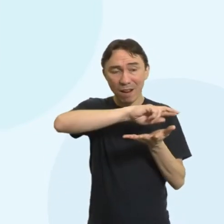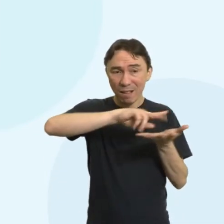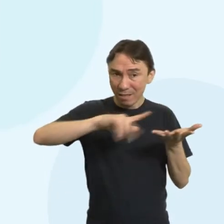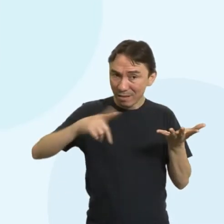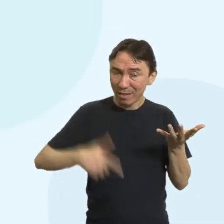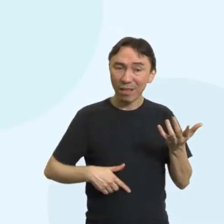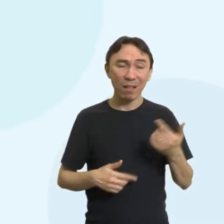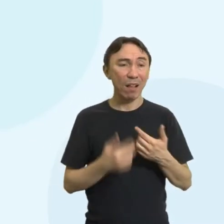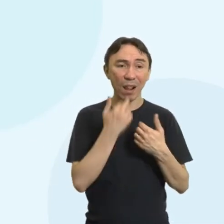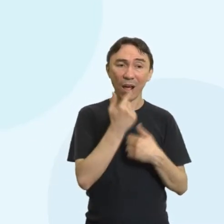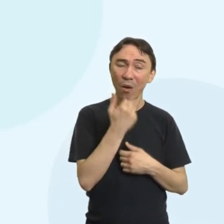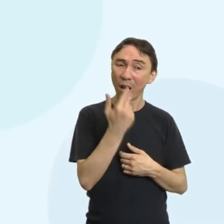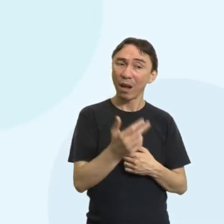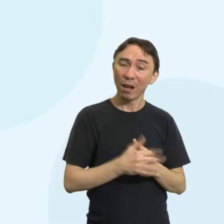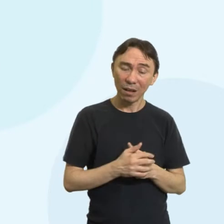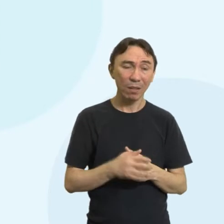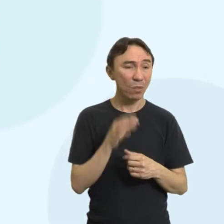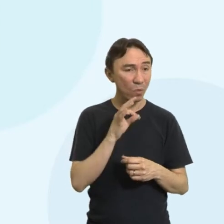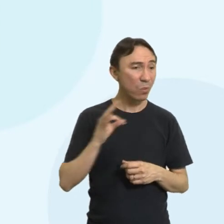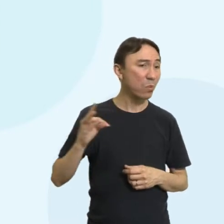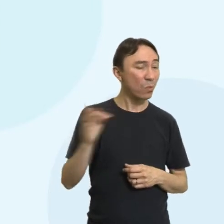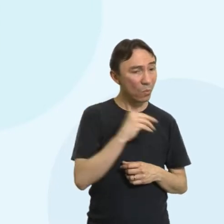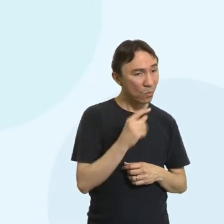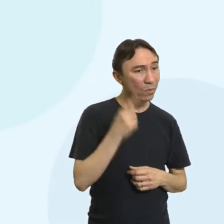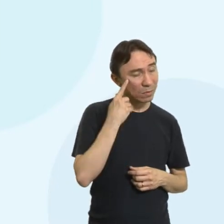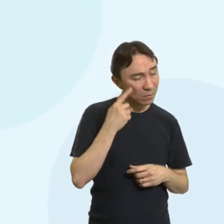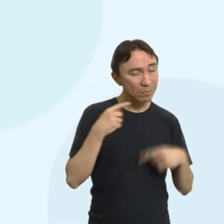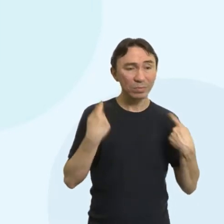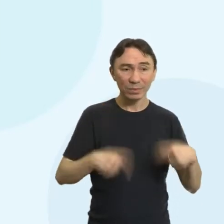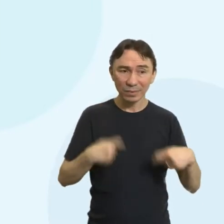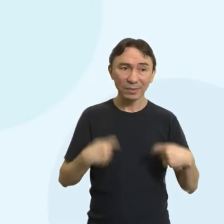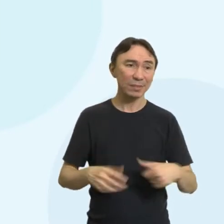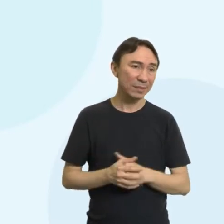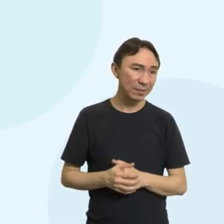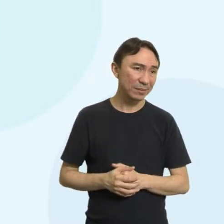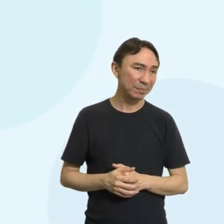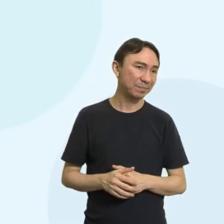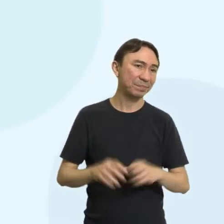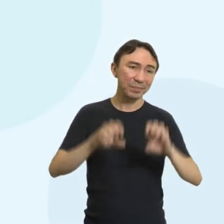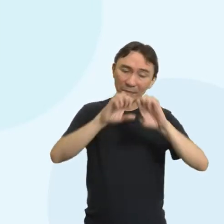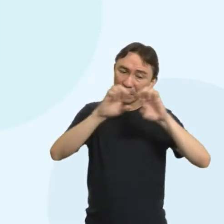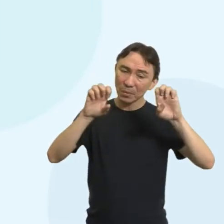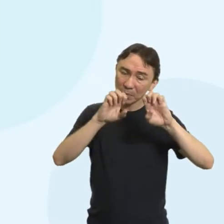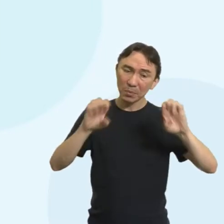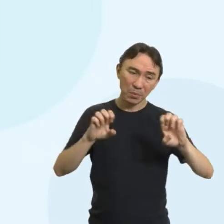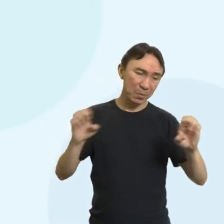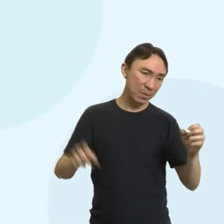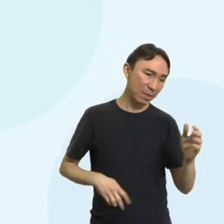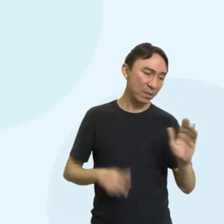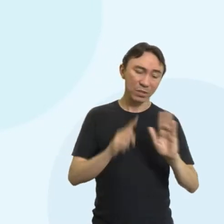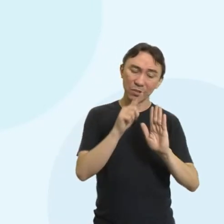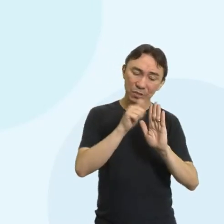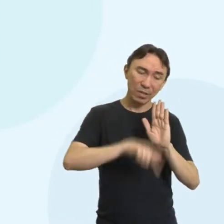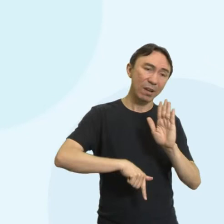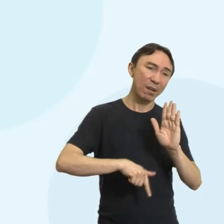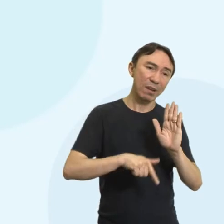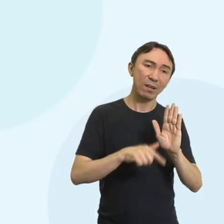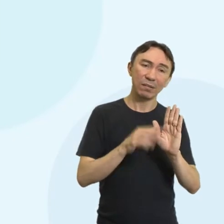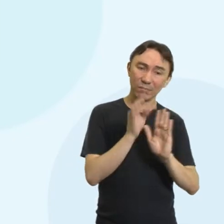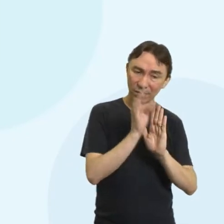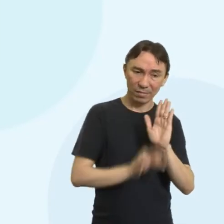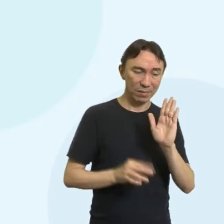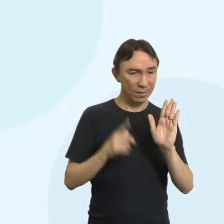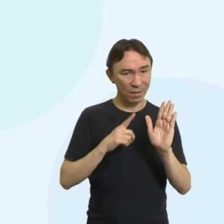preciso ser tratado. Estrutura do texto, então cada gênero vai apresentar uma estrutura muito própria, com introdução,